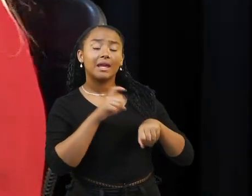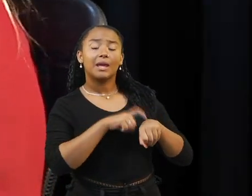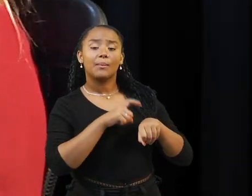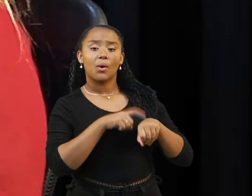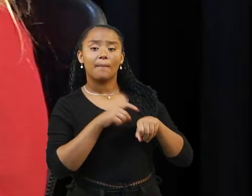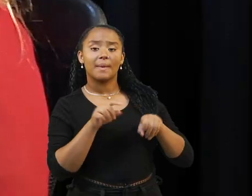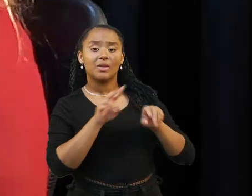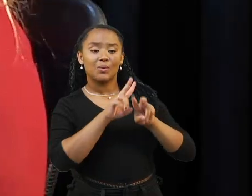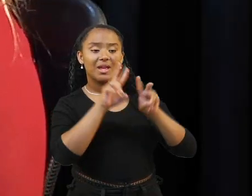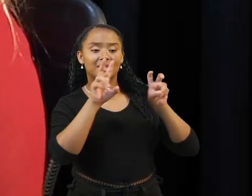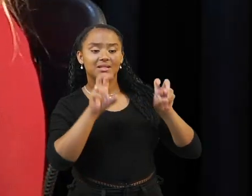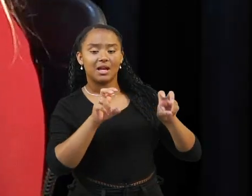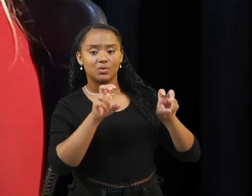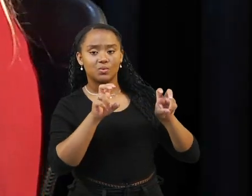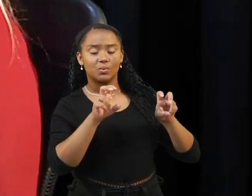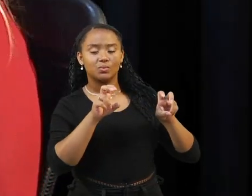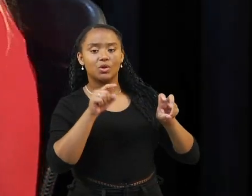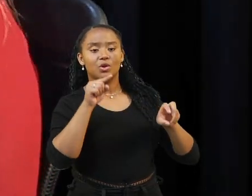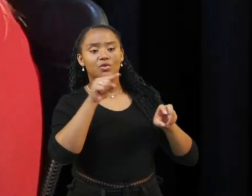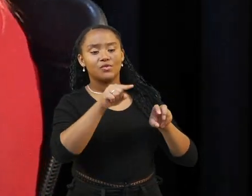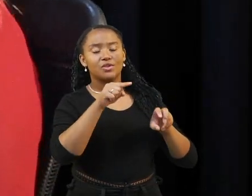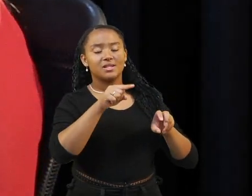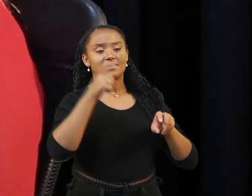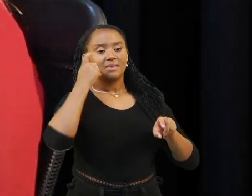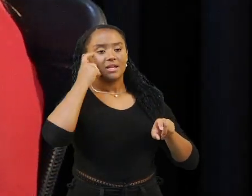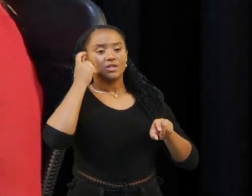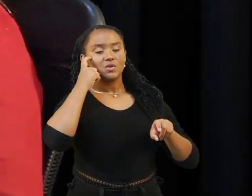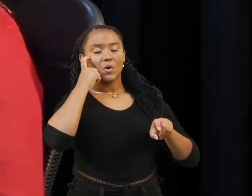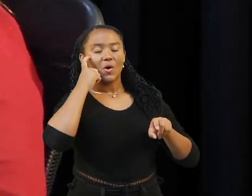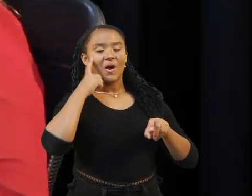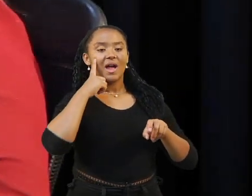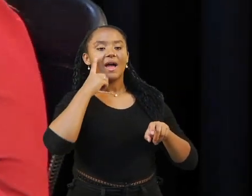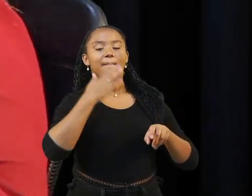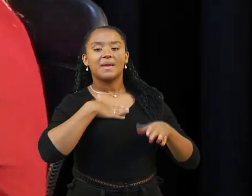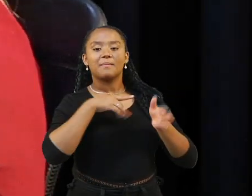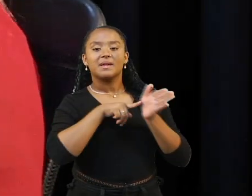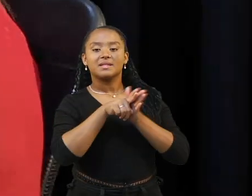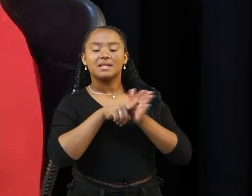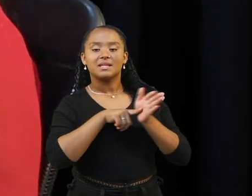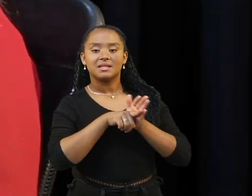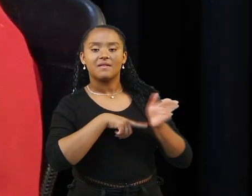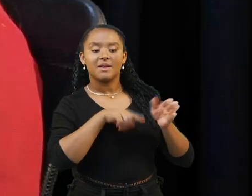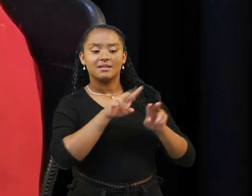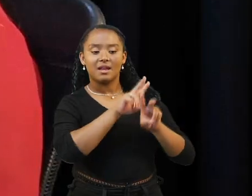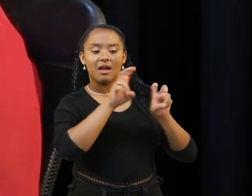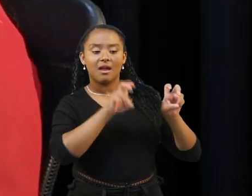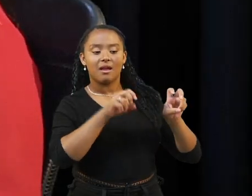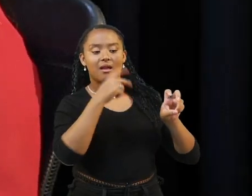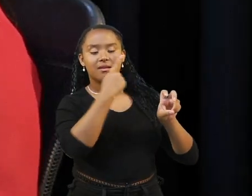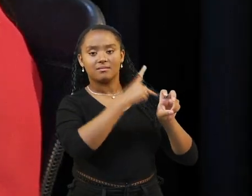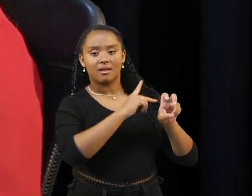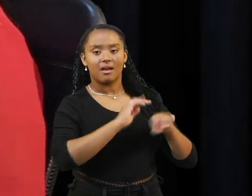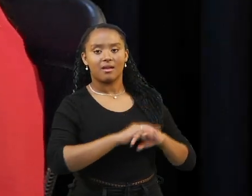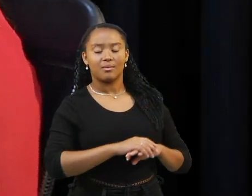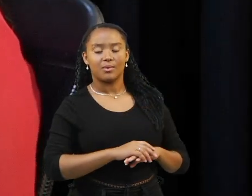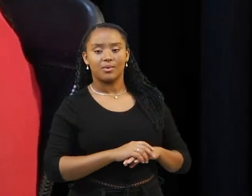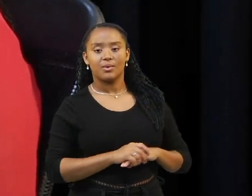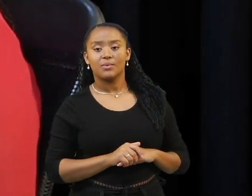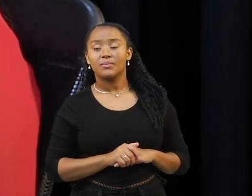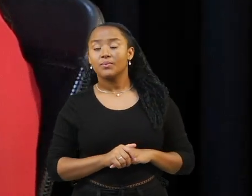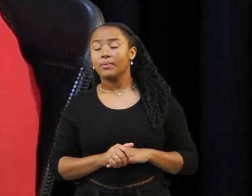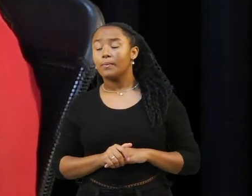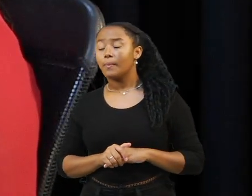essa pauta passou a fazer parte da sua pesquisa, da sua curiosidade enquanto